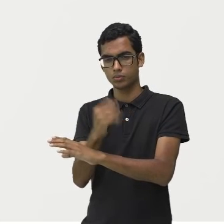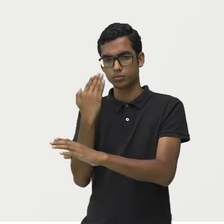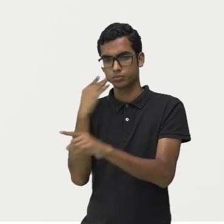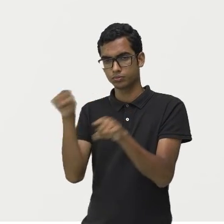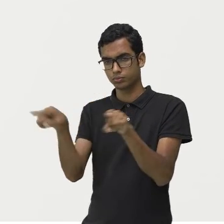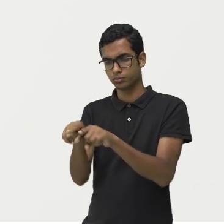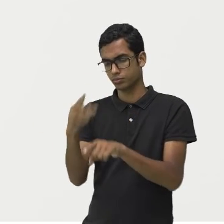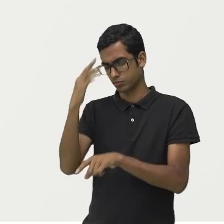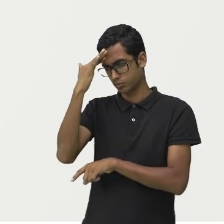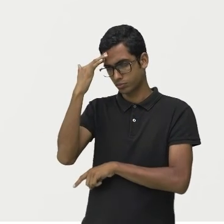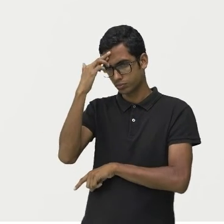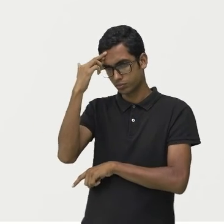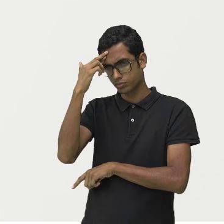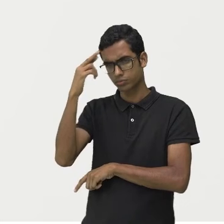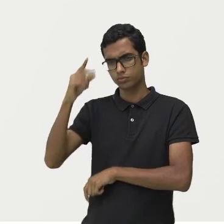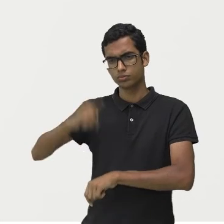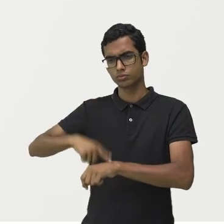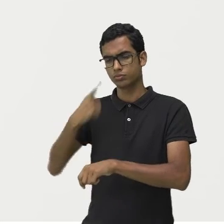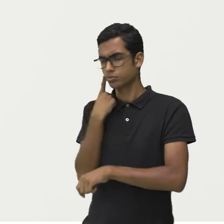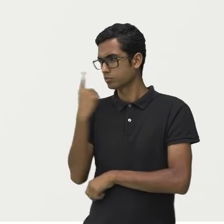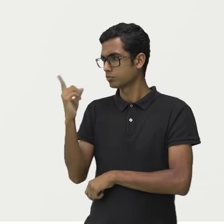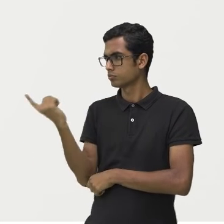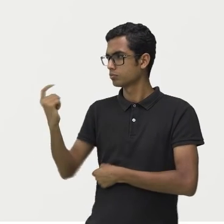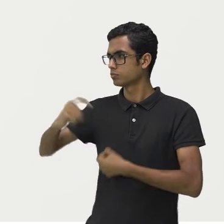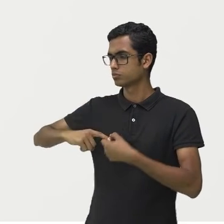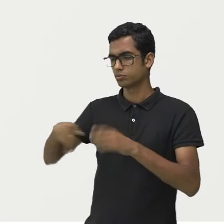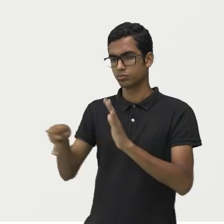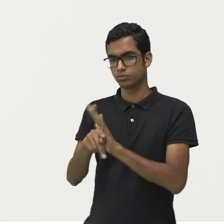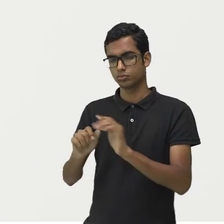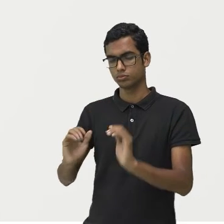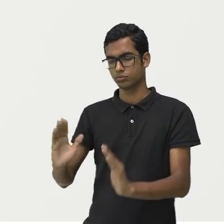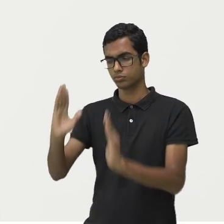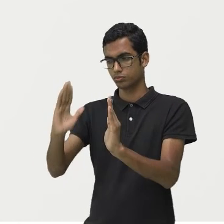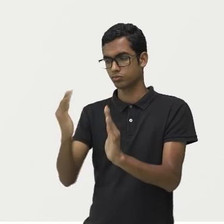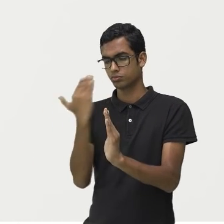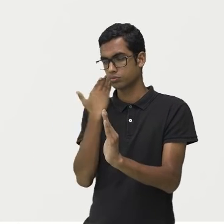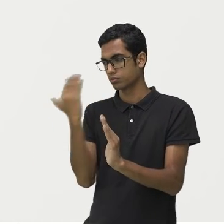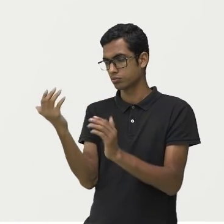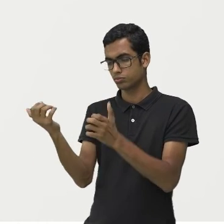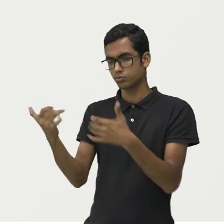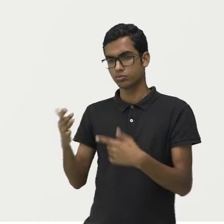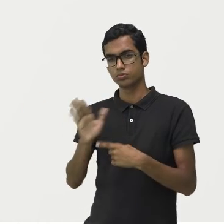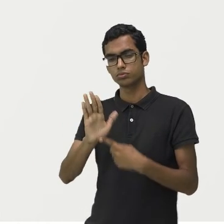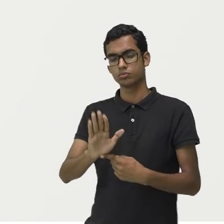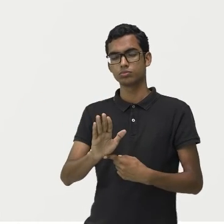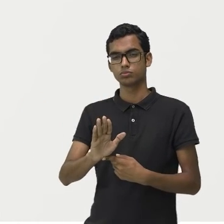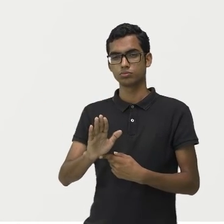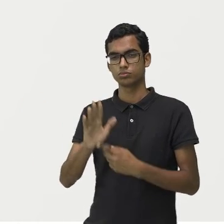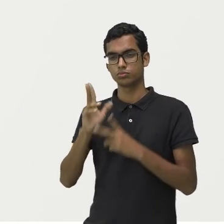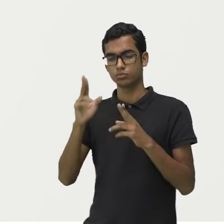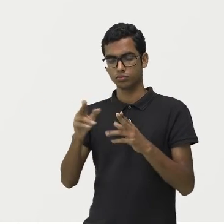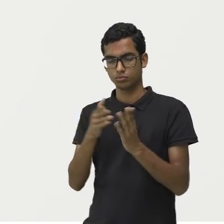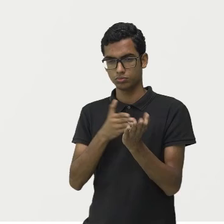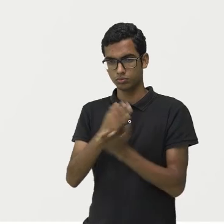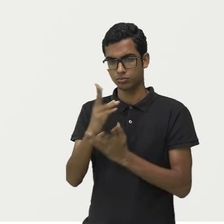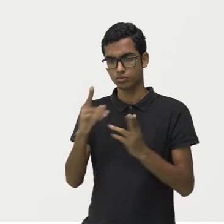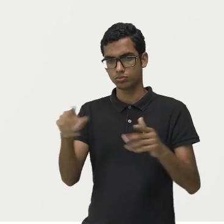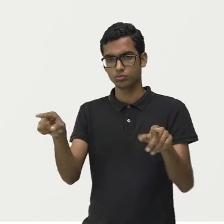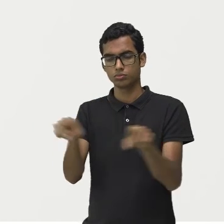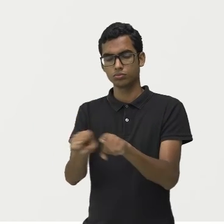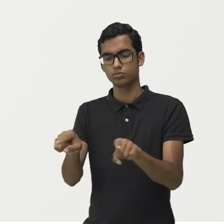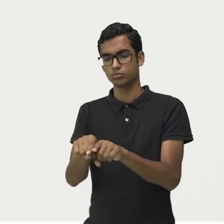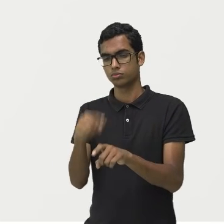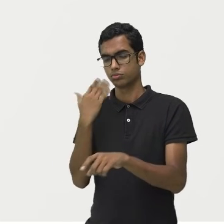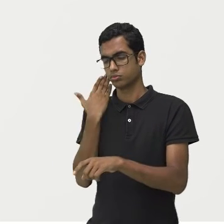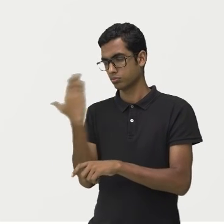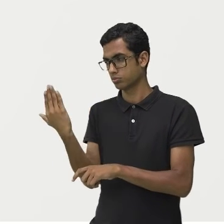ele refletir, quando ele voltar do espelho, ele vai refletir na mesma direção,